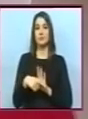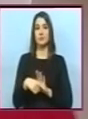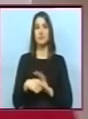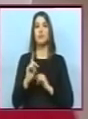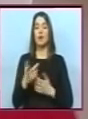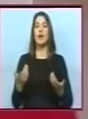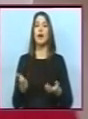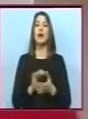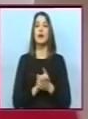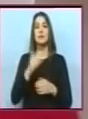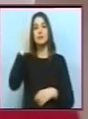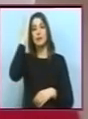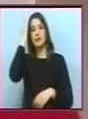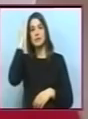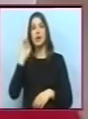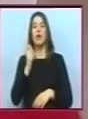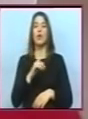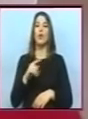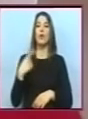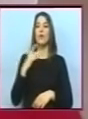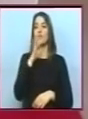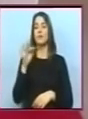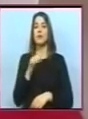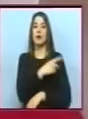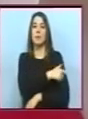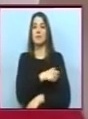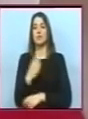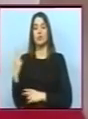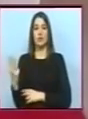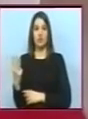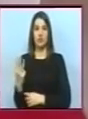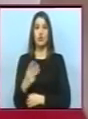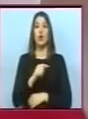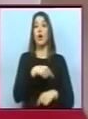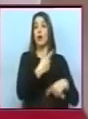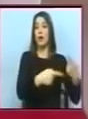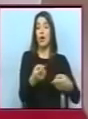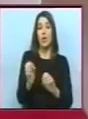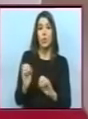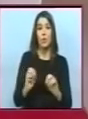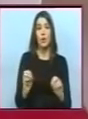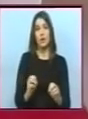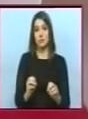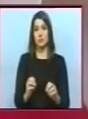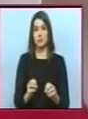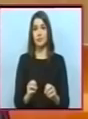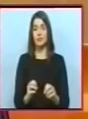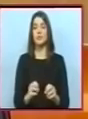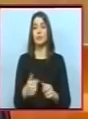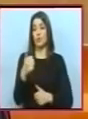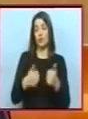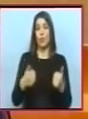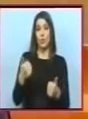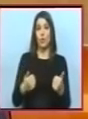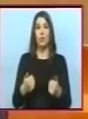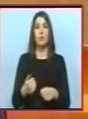de Casal ou dos três declarantes, que não existem outros herdeiros que concorram com estes na sucessão à herança. Ora, isto não